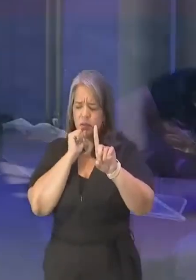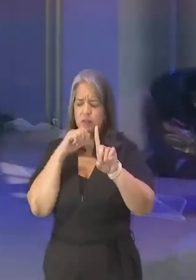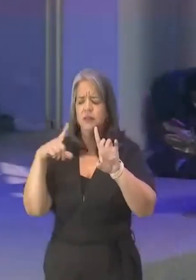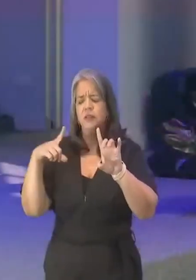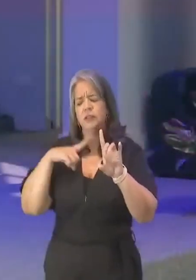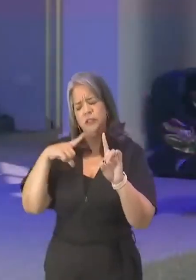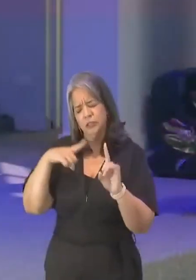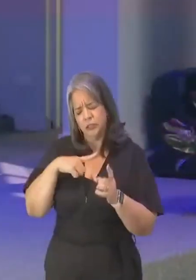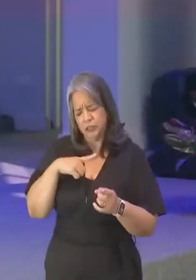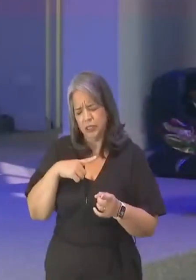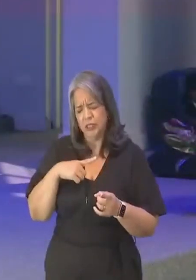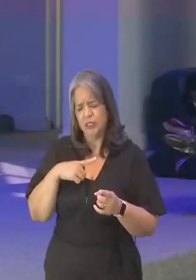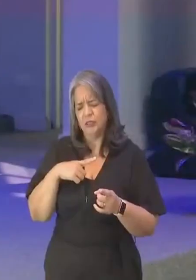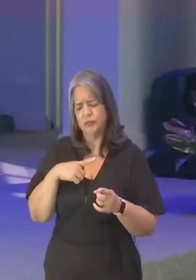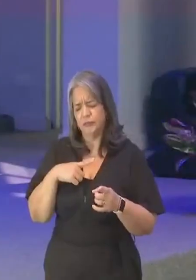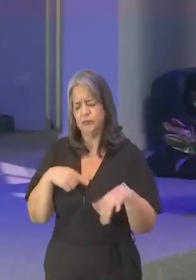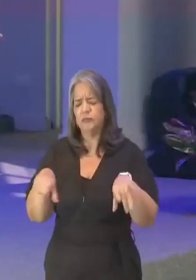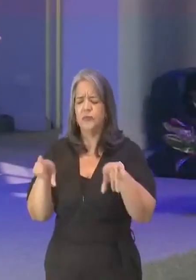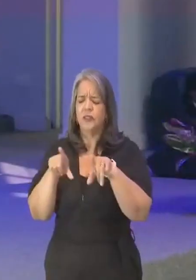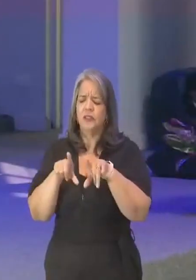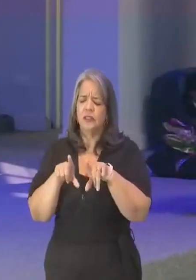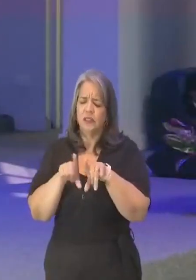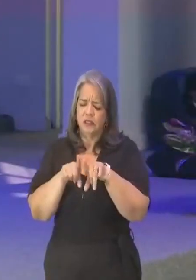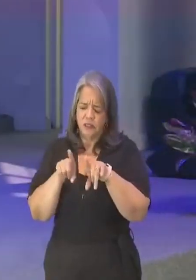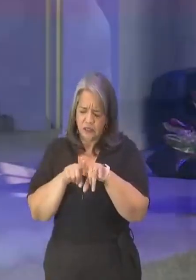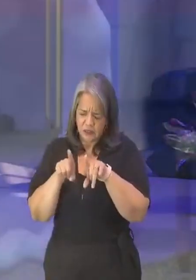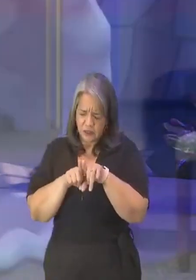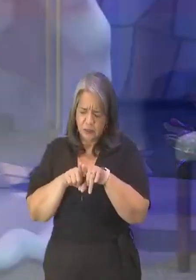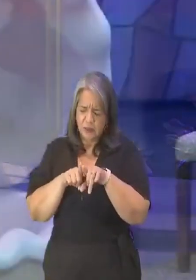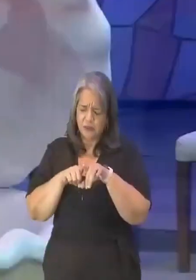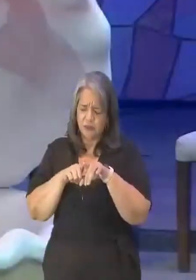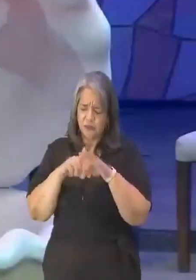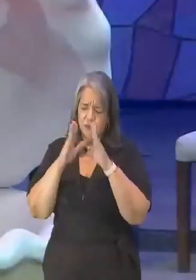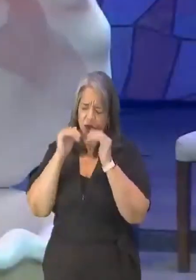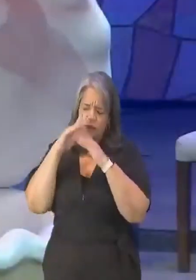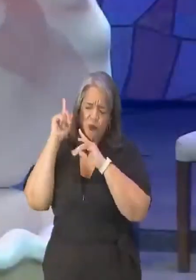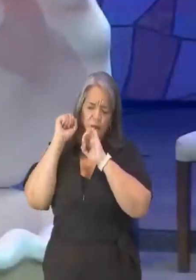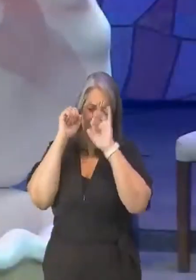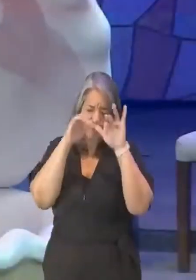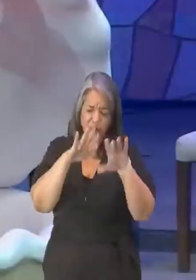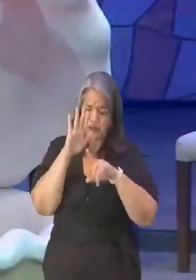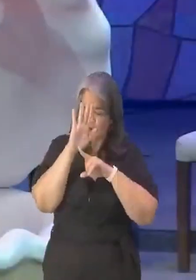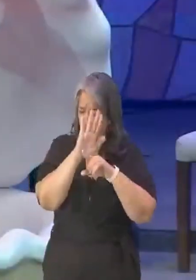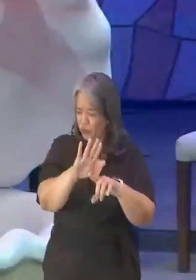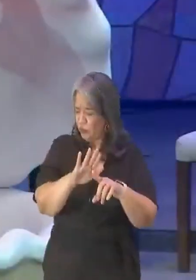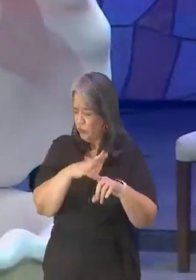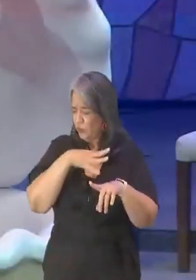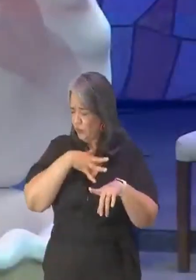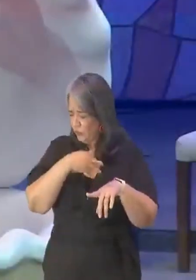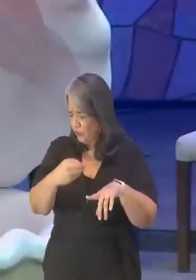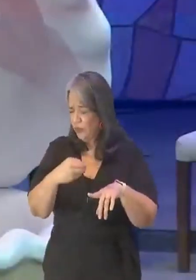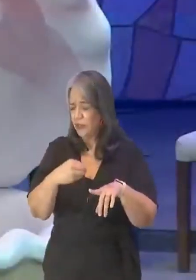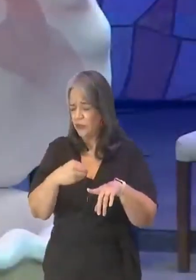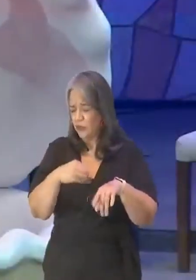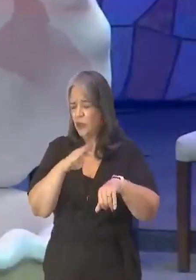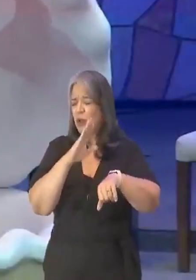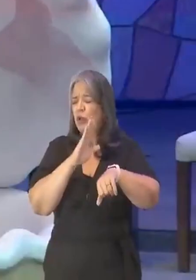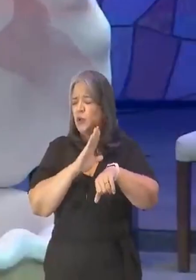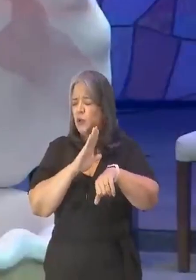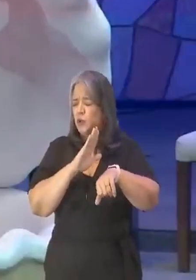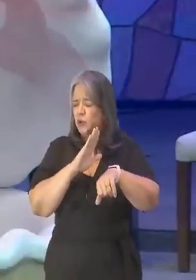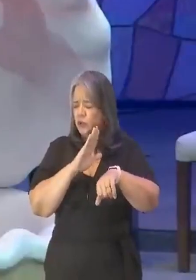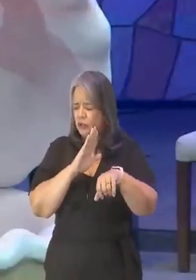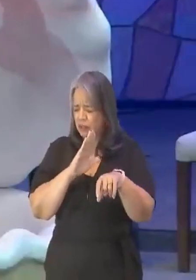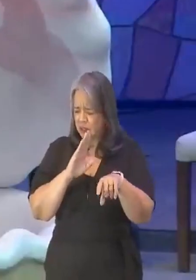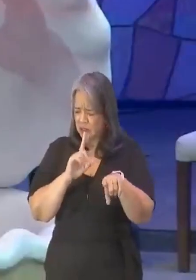do desafio dos filhos aqui representados, de honrar o nome do Senhor, de honrar